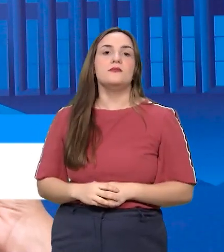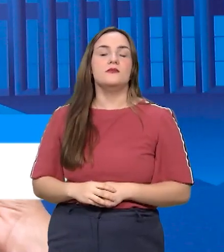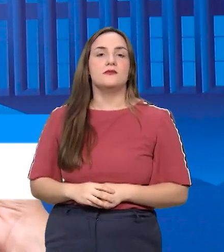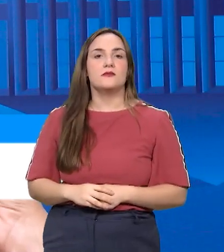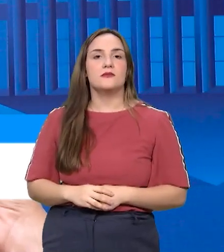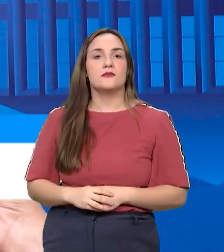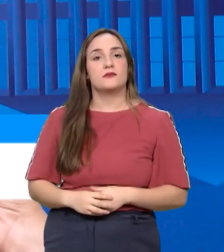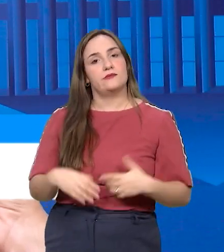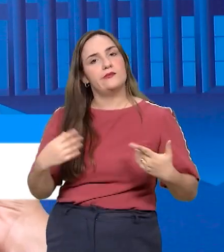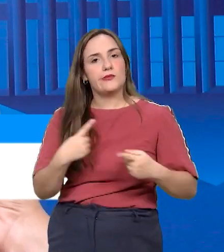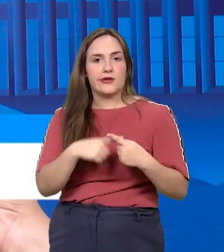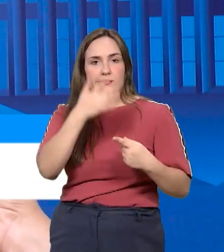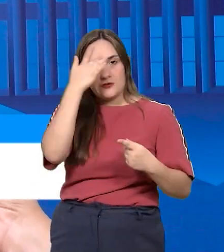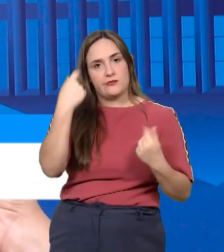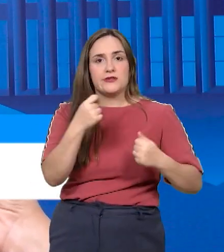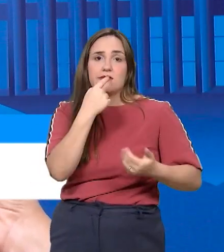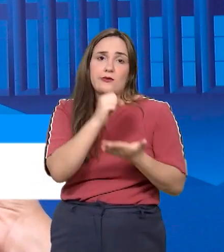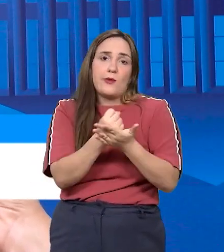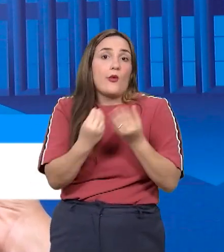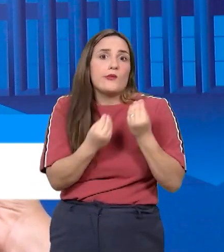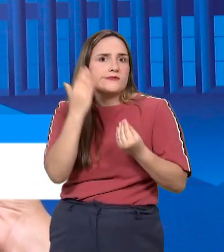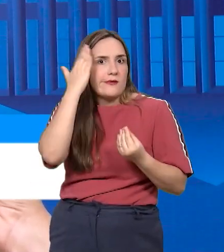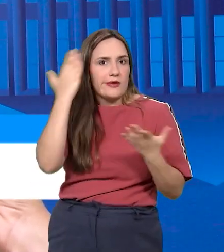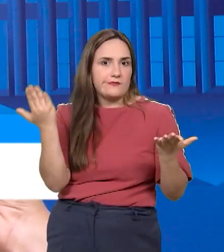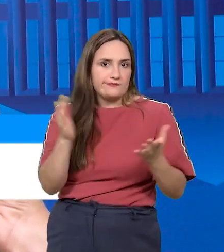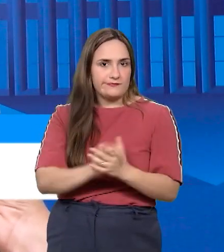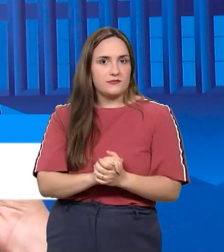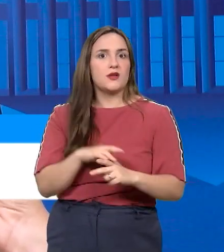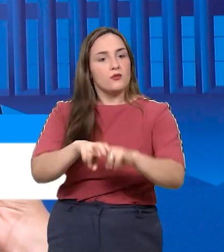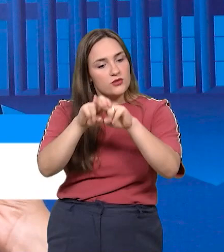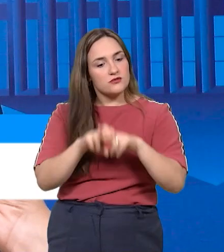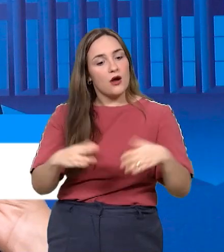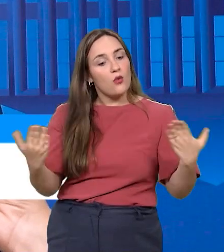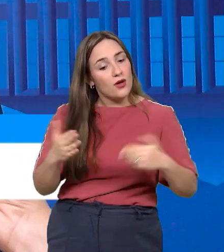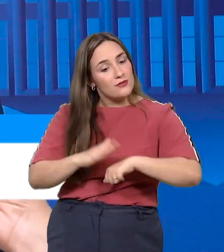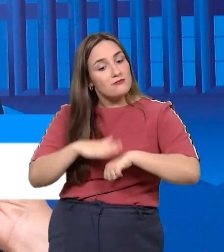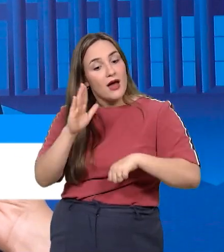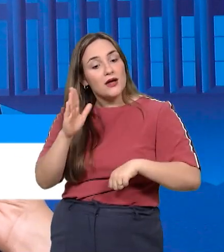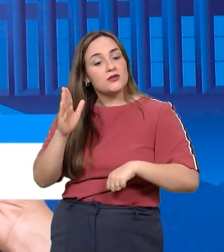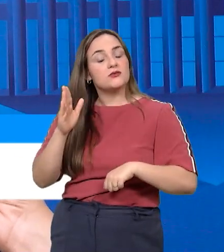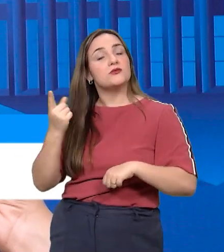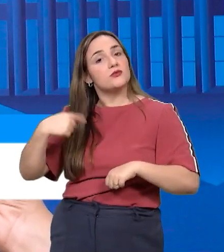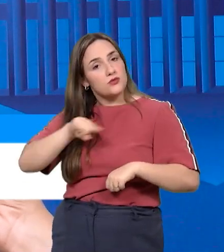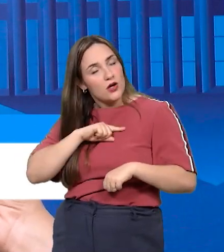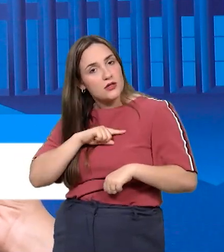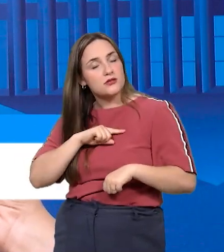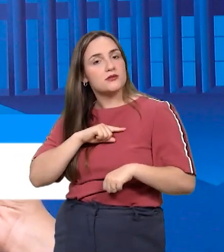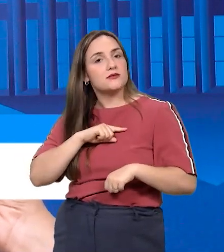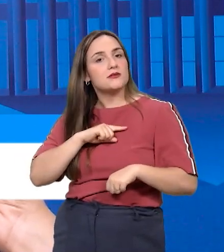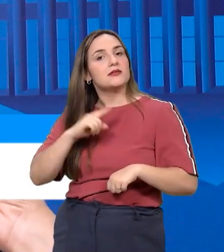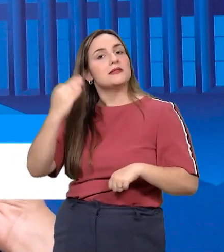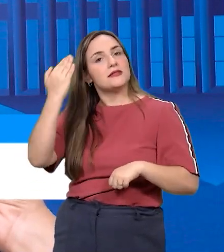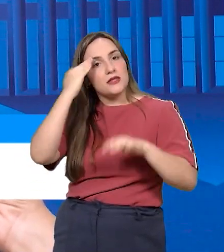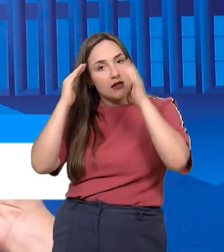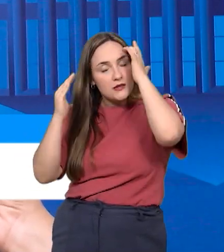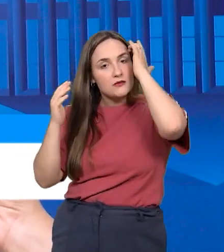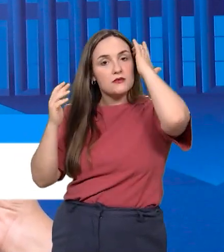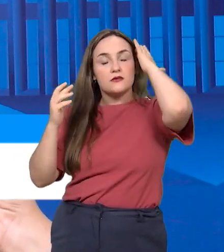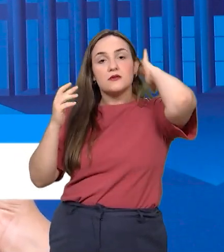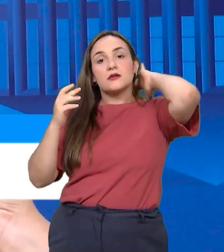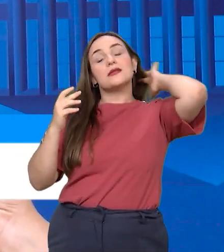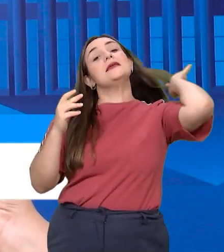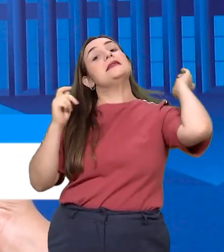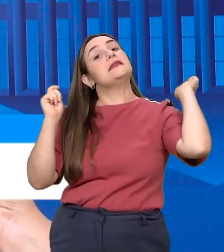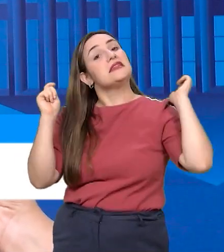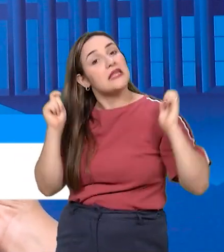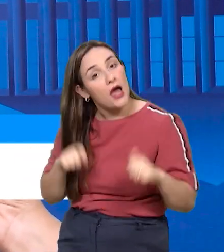isso, para quem vai ter que se medicar. Então, acho que cada vez mais a gente abrindo e